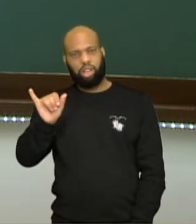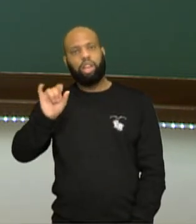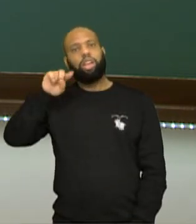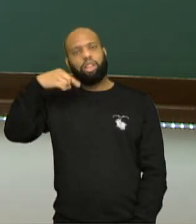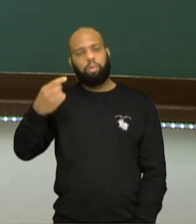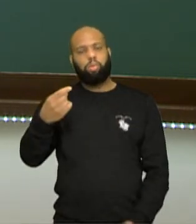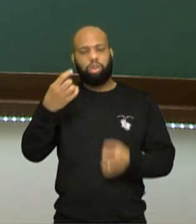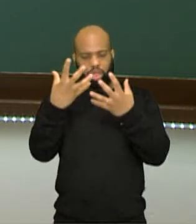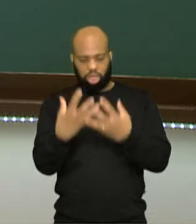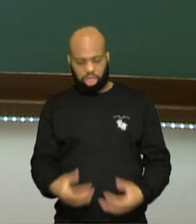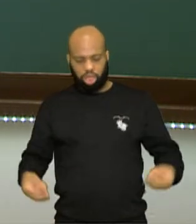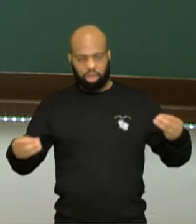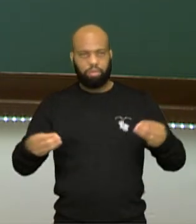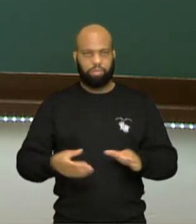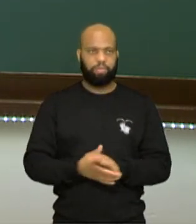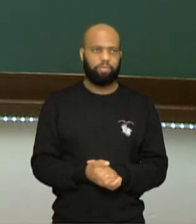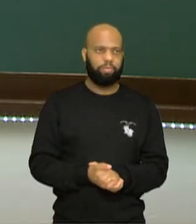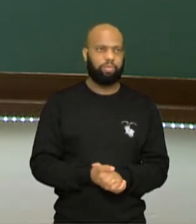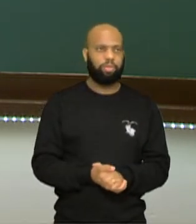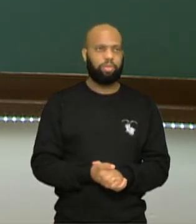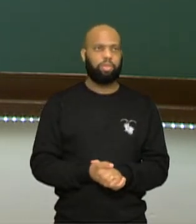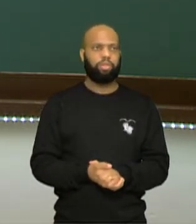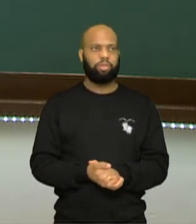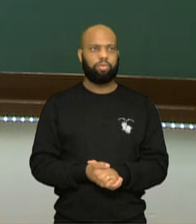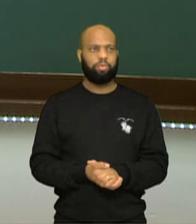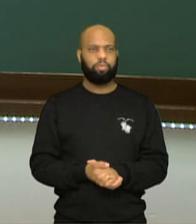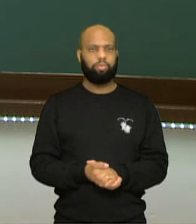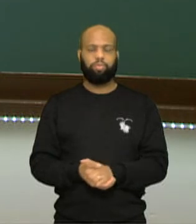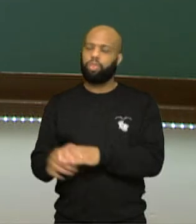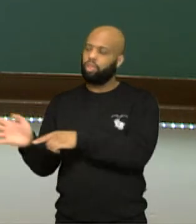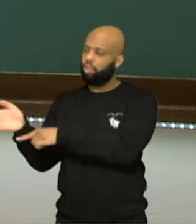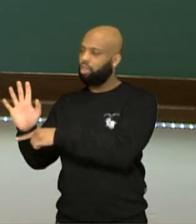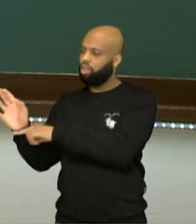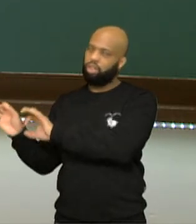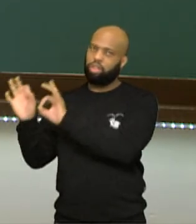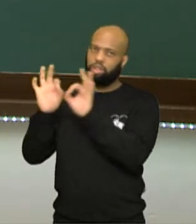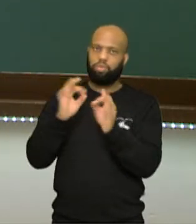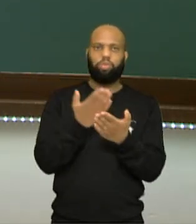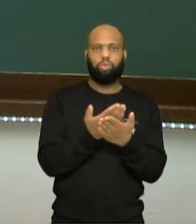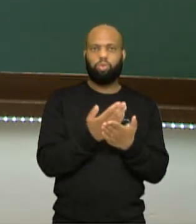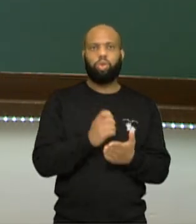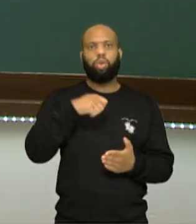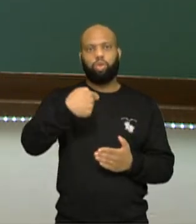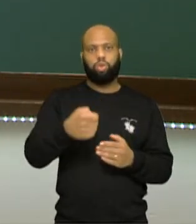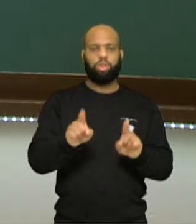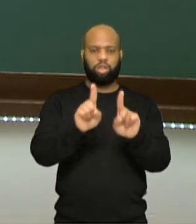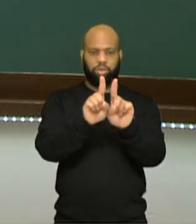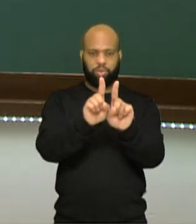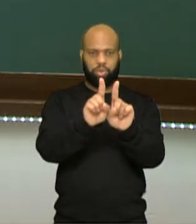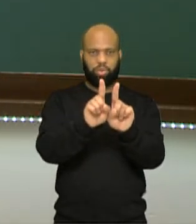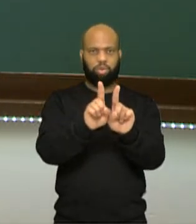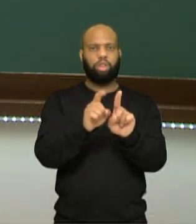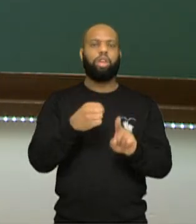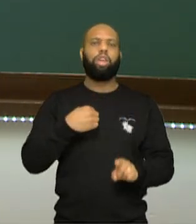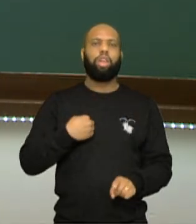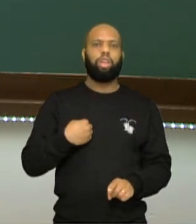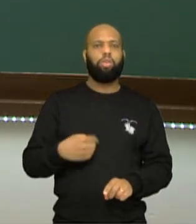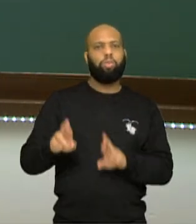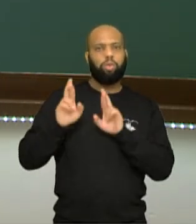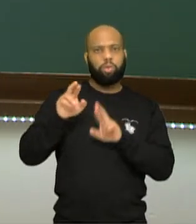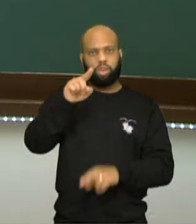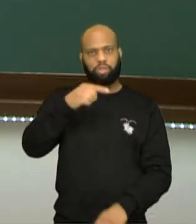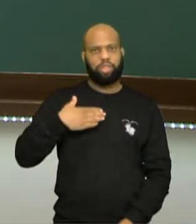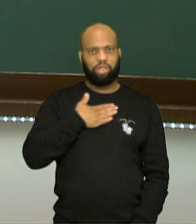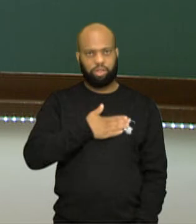descarregamento do capacitor bom então é isso nesse vídeo nós falamos sobre capacitância